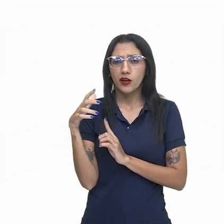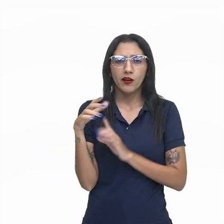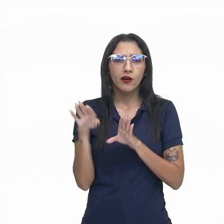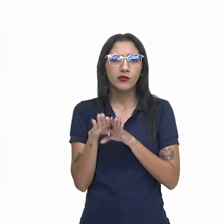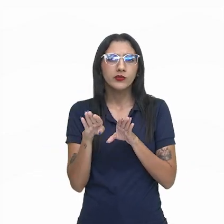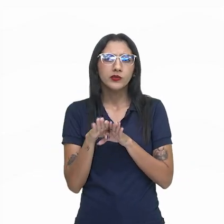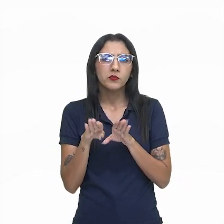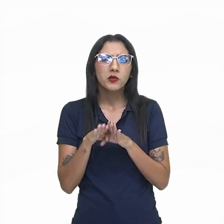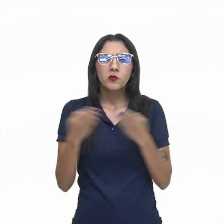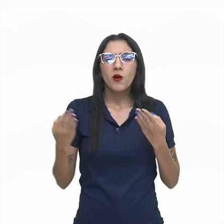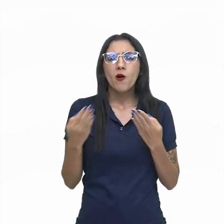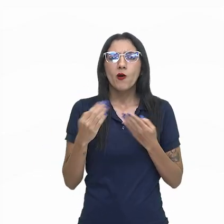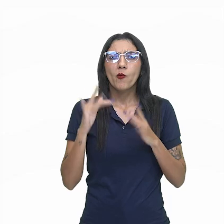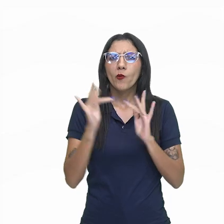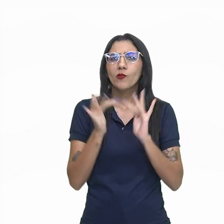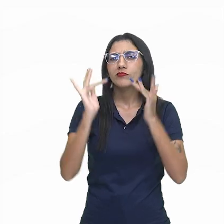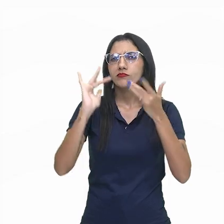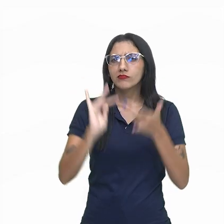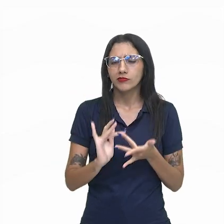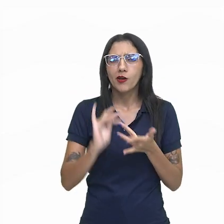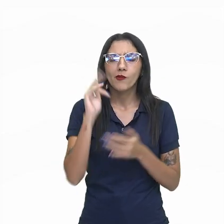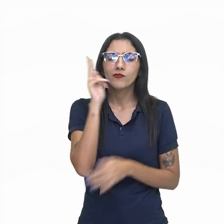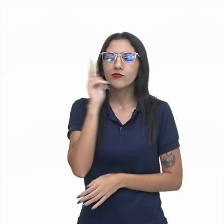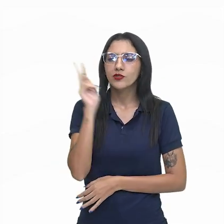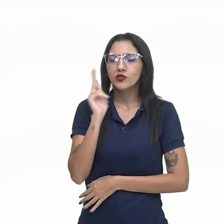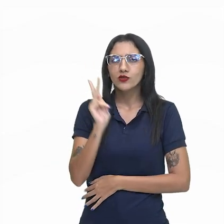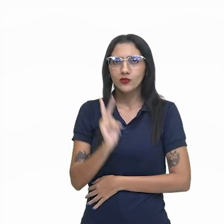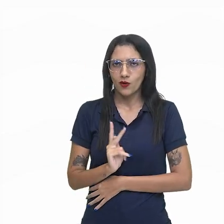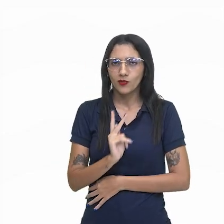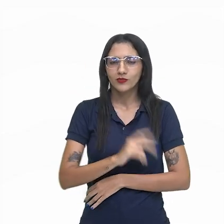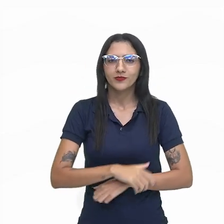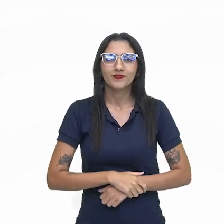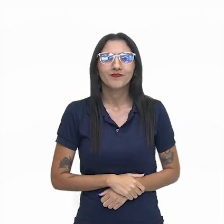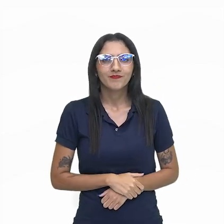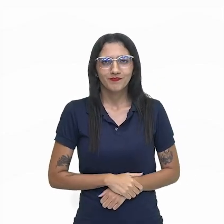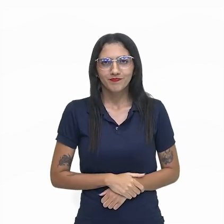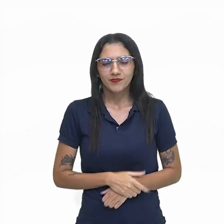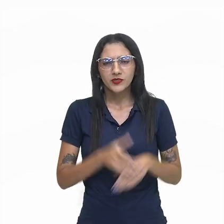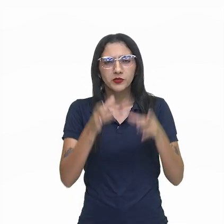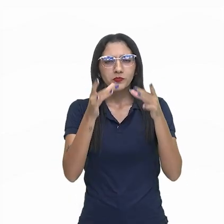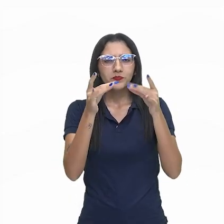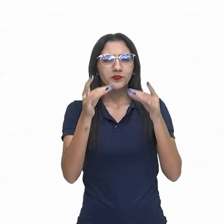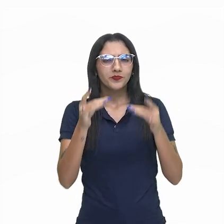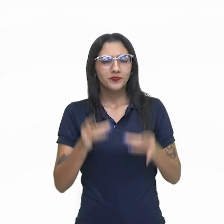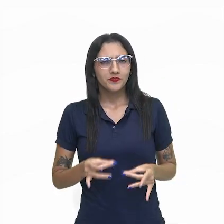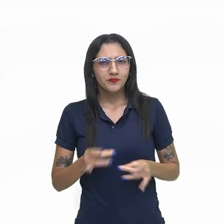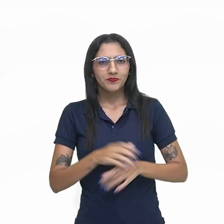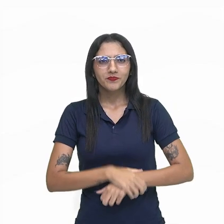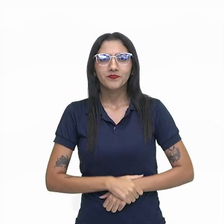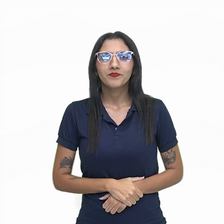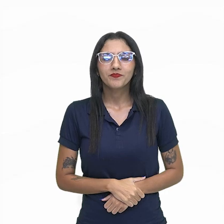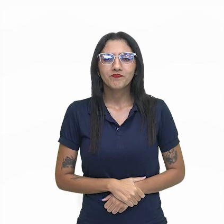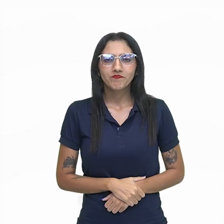e seus respectivos contextos históricos. Detalhamento,